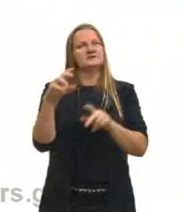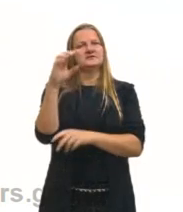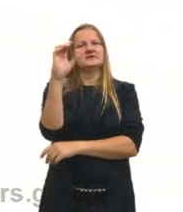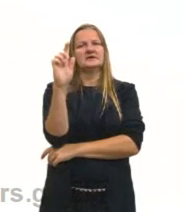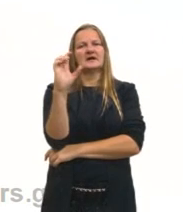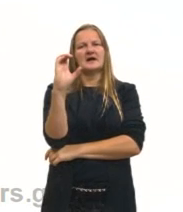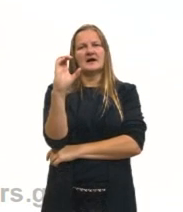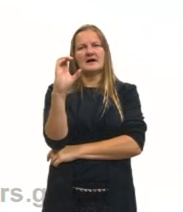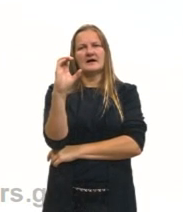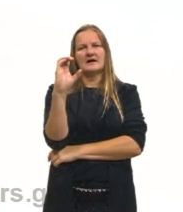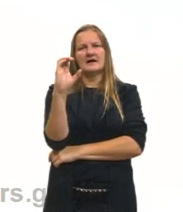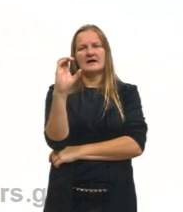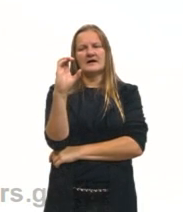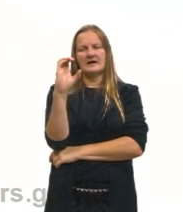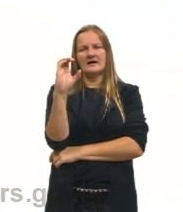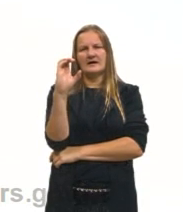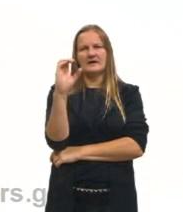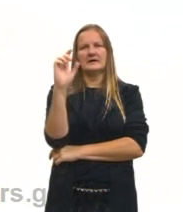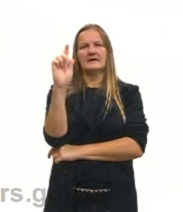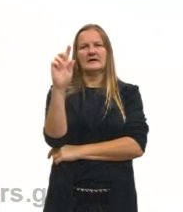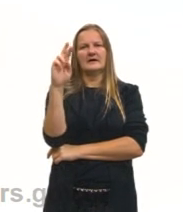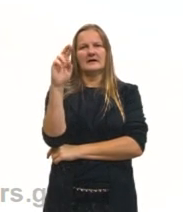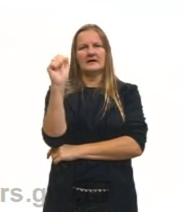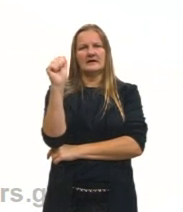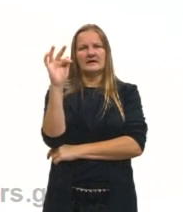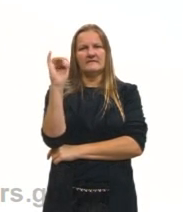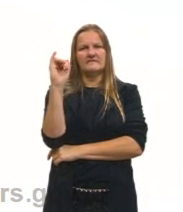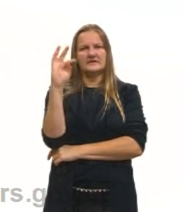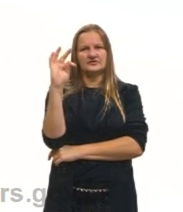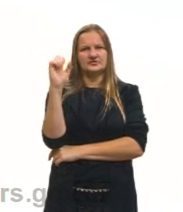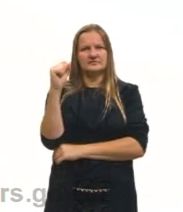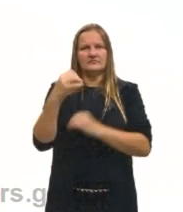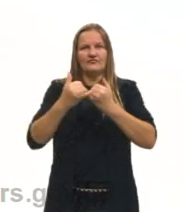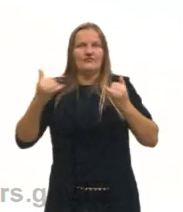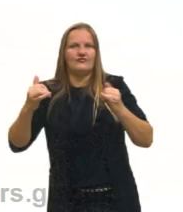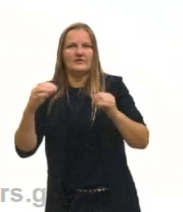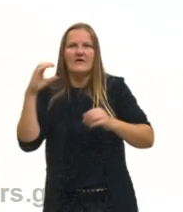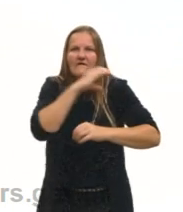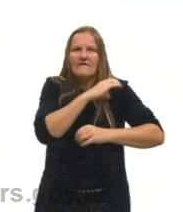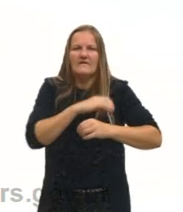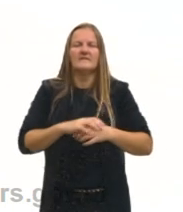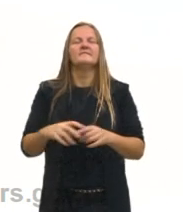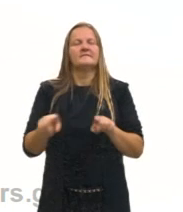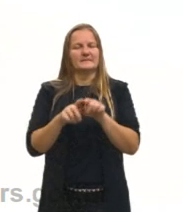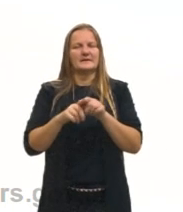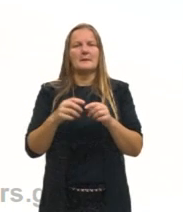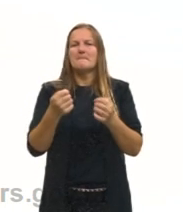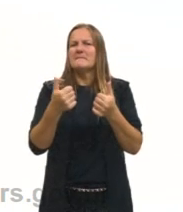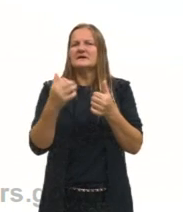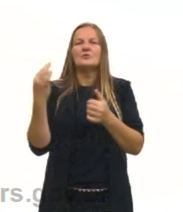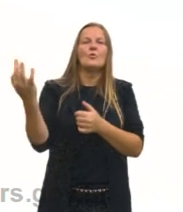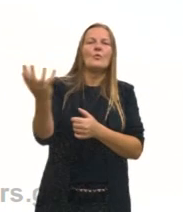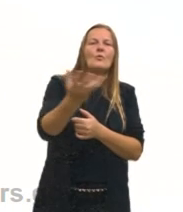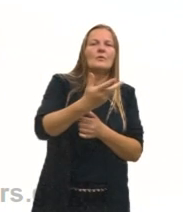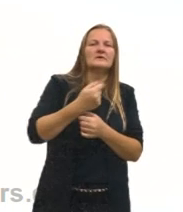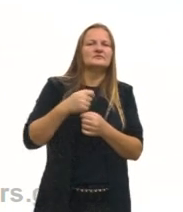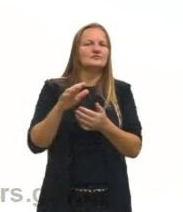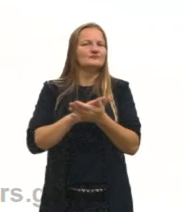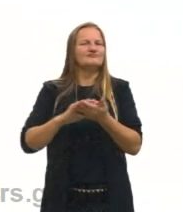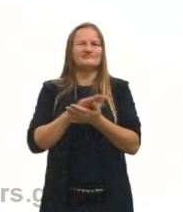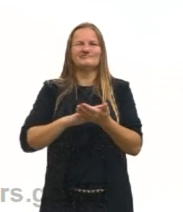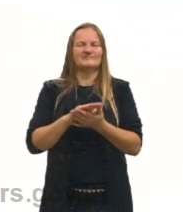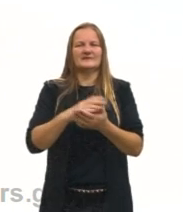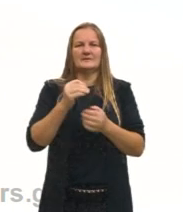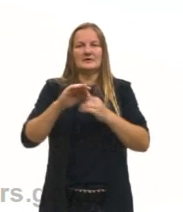grafite que é um excelente condutor condutor de calor tá mas a grande maioria né eles não conduzem tanto que são